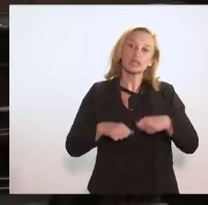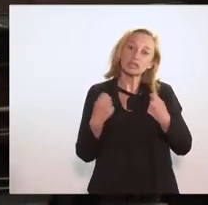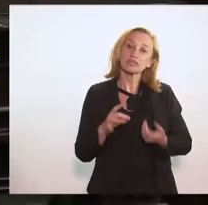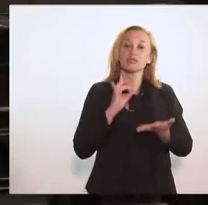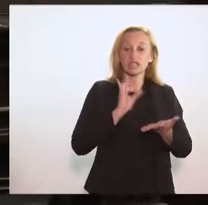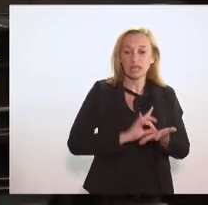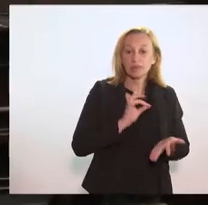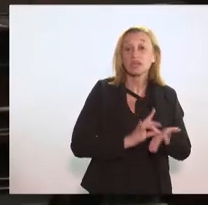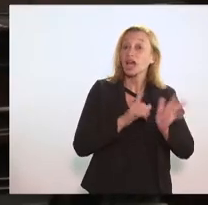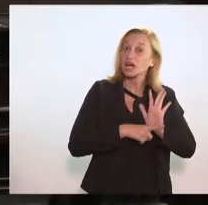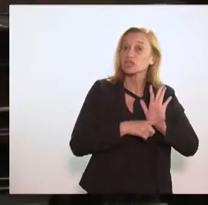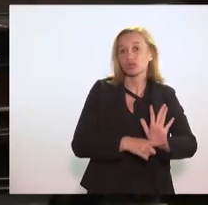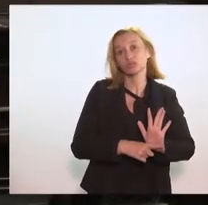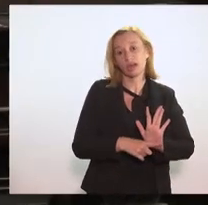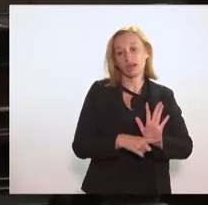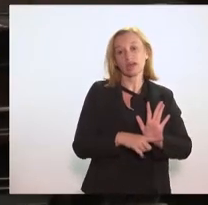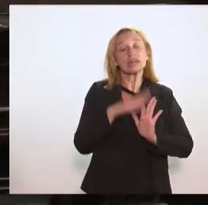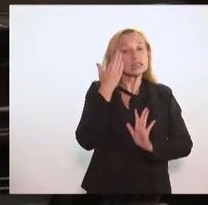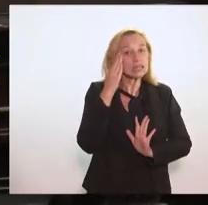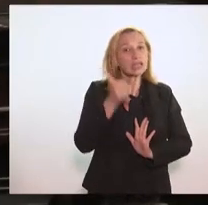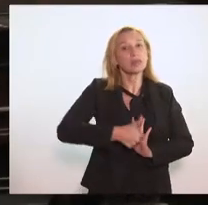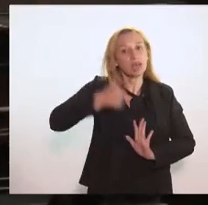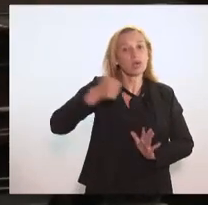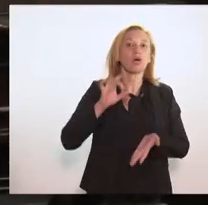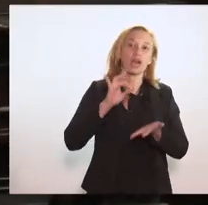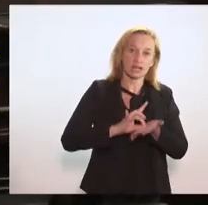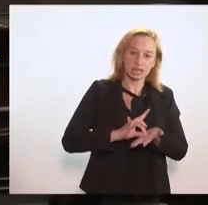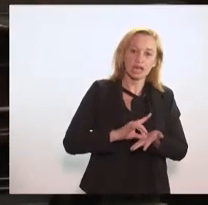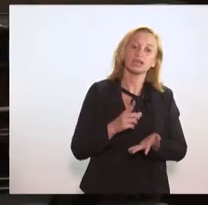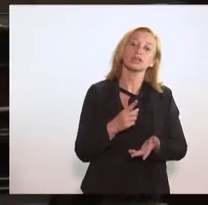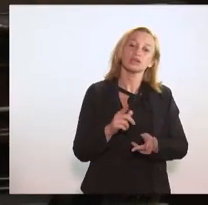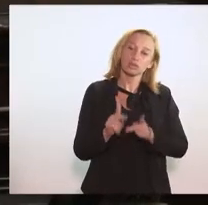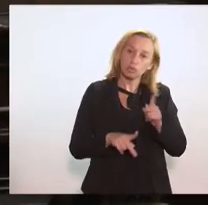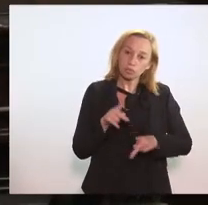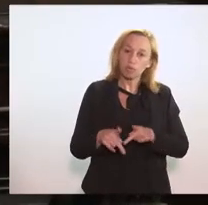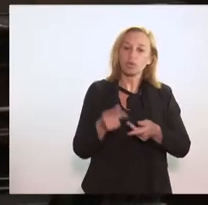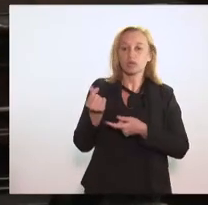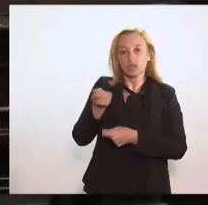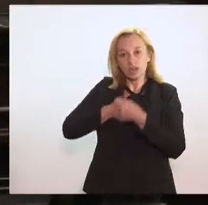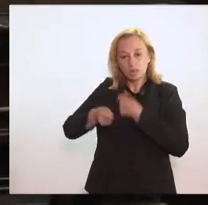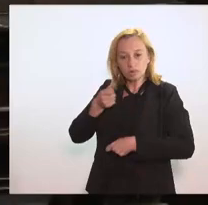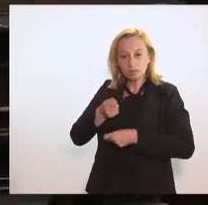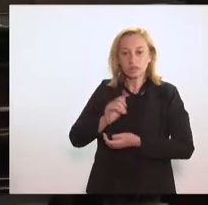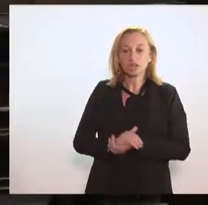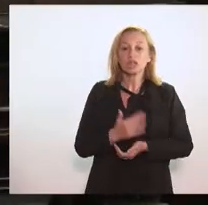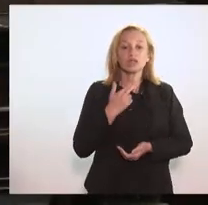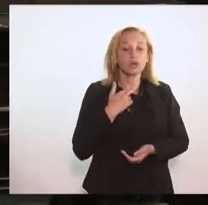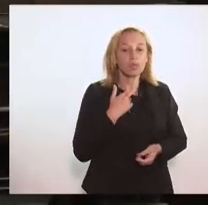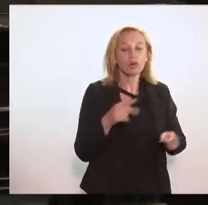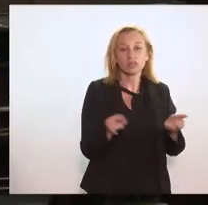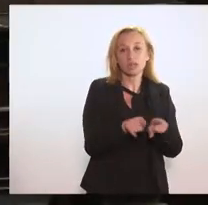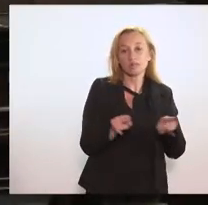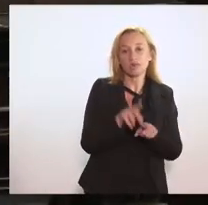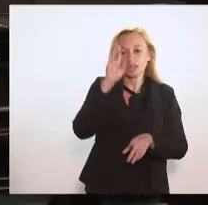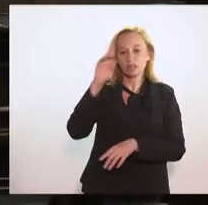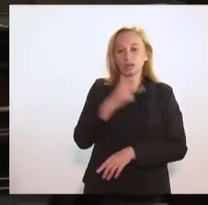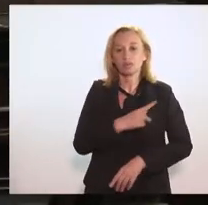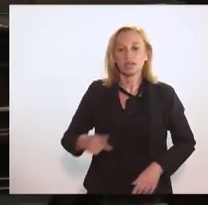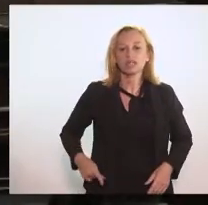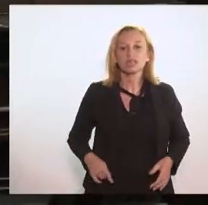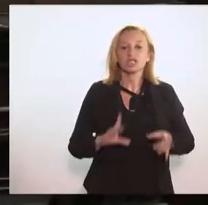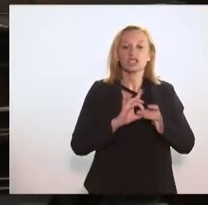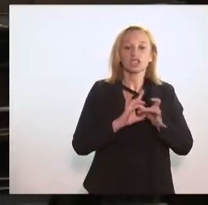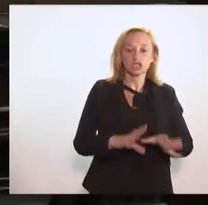efetivamente é entendermos a realidade da nossa economia eu não posso também senhora Presidente